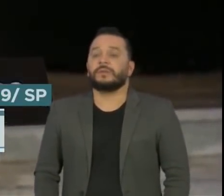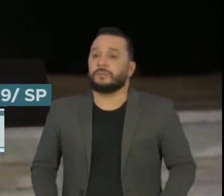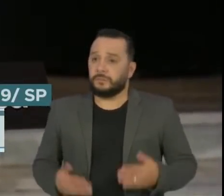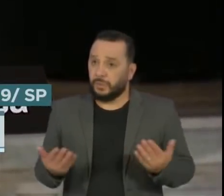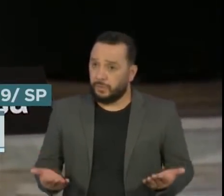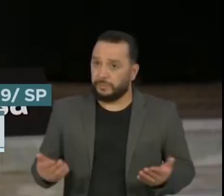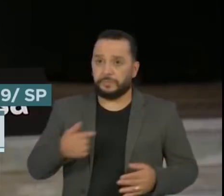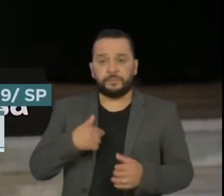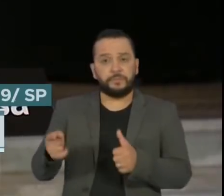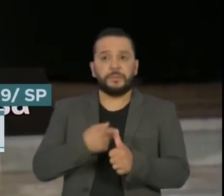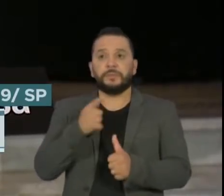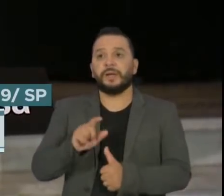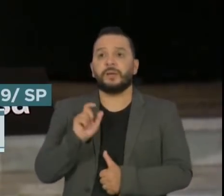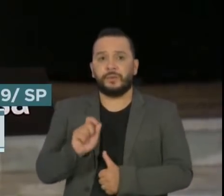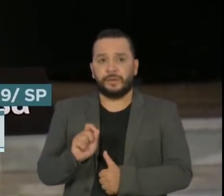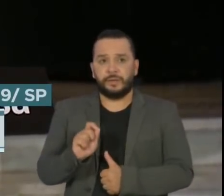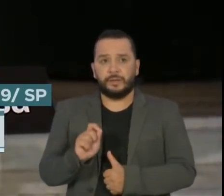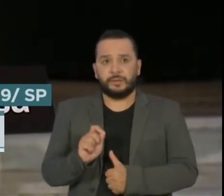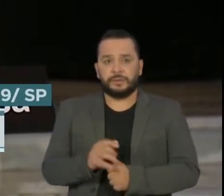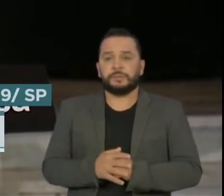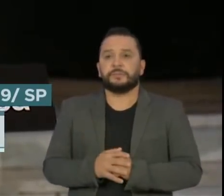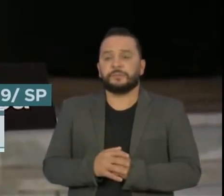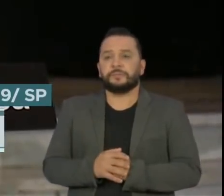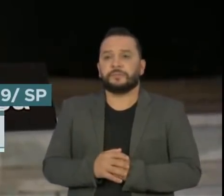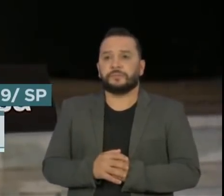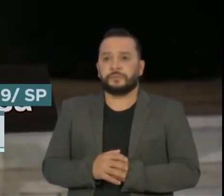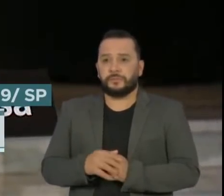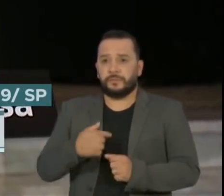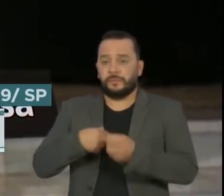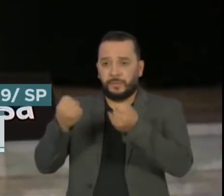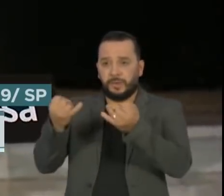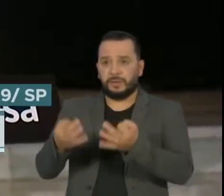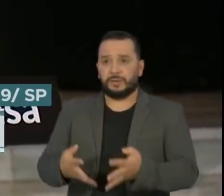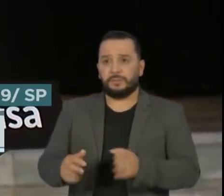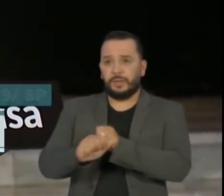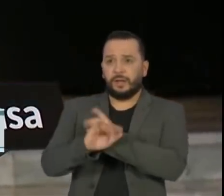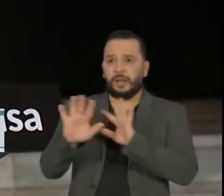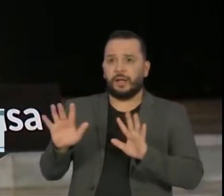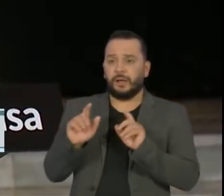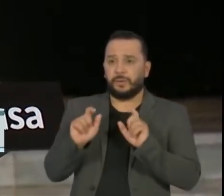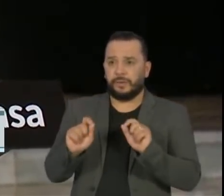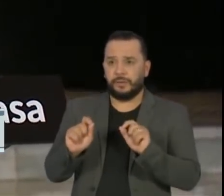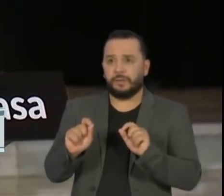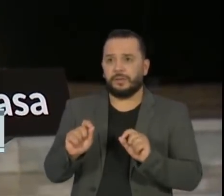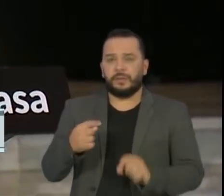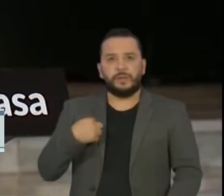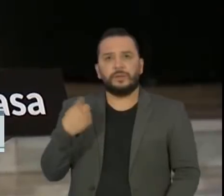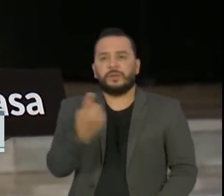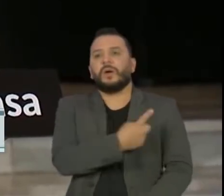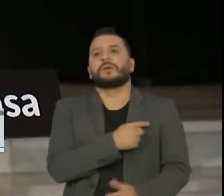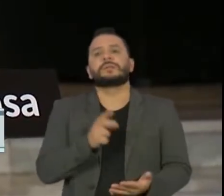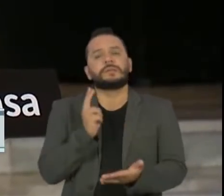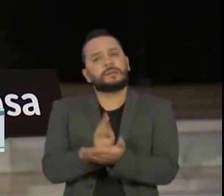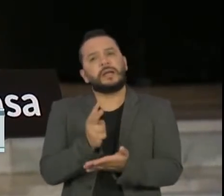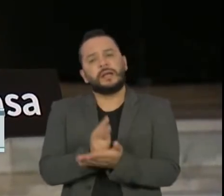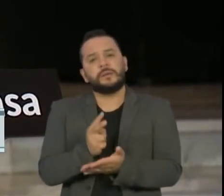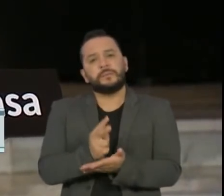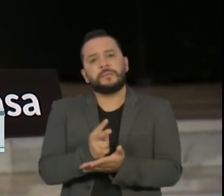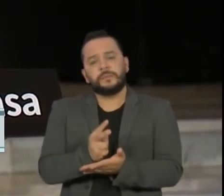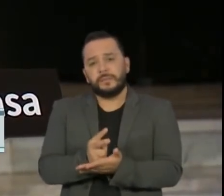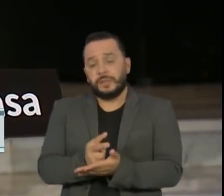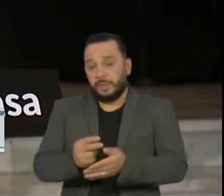Bom, o primeiro aspecto a ser relacionado é que a gente sempre disse